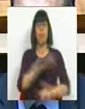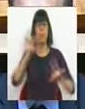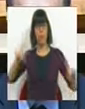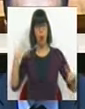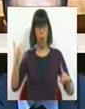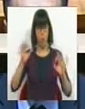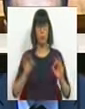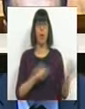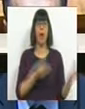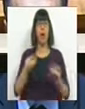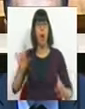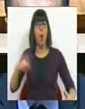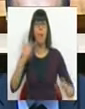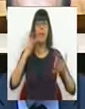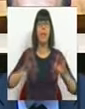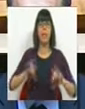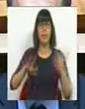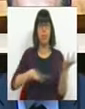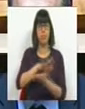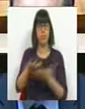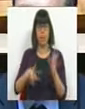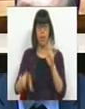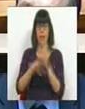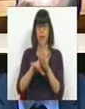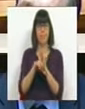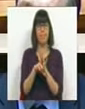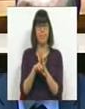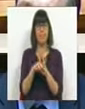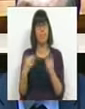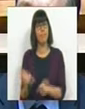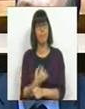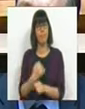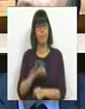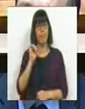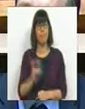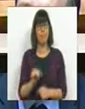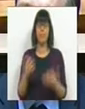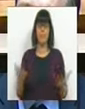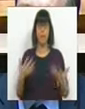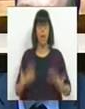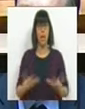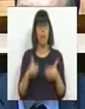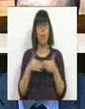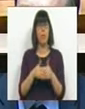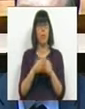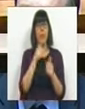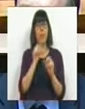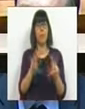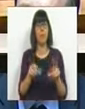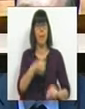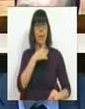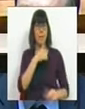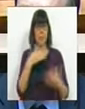poderia já ter sido sugerido, evitando a instabilidade legislativa para as atividades que se encontram neste processo de